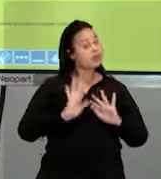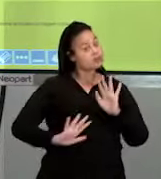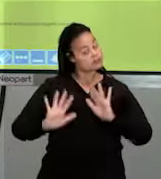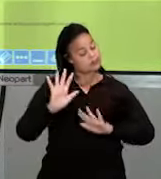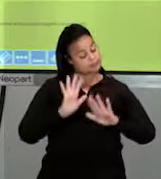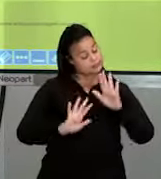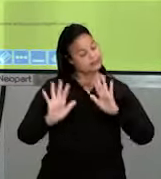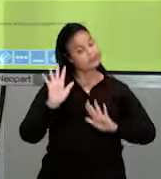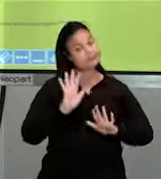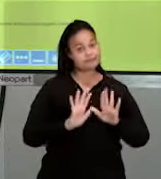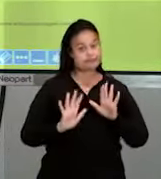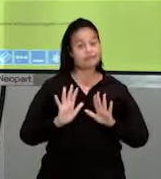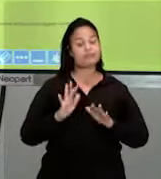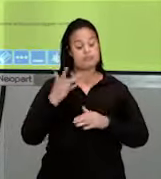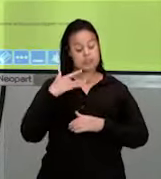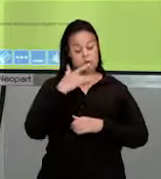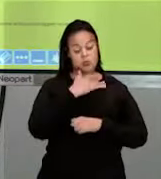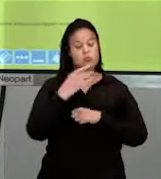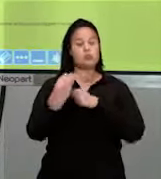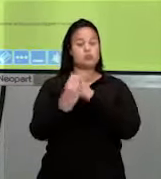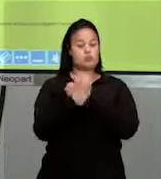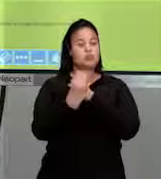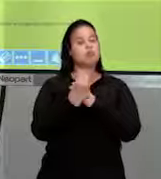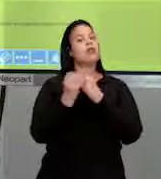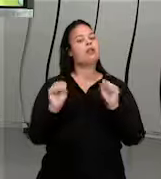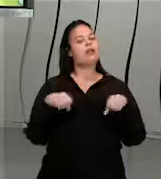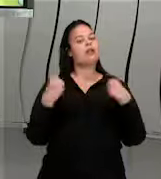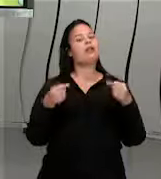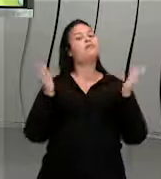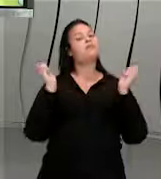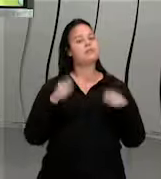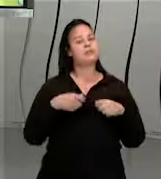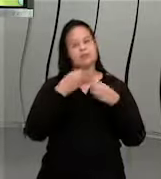da nossa saúde é sempre também fazer atividade física.